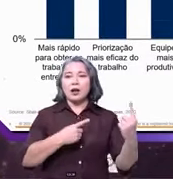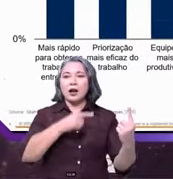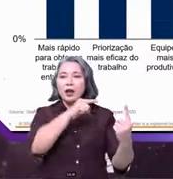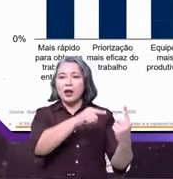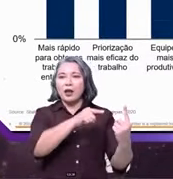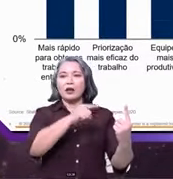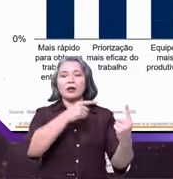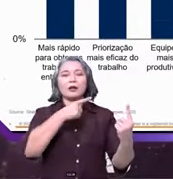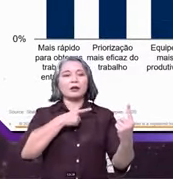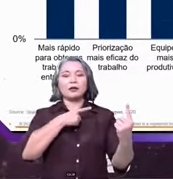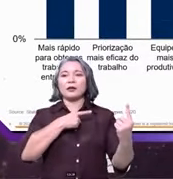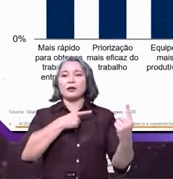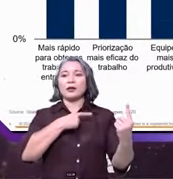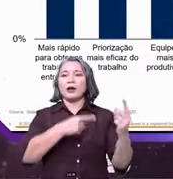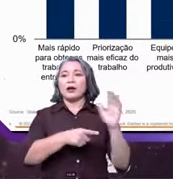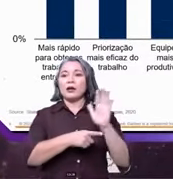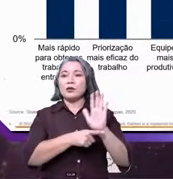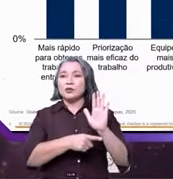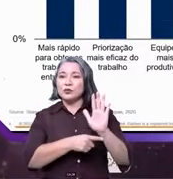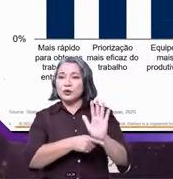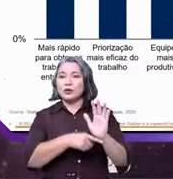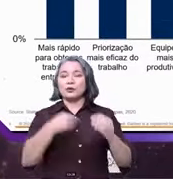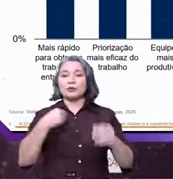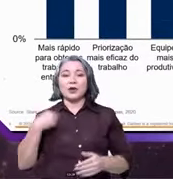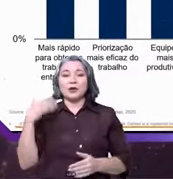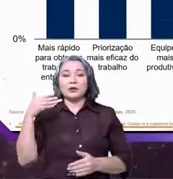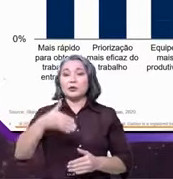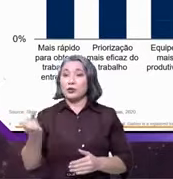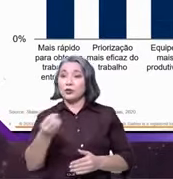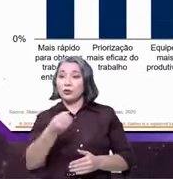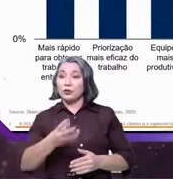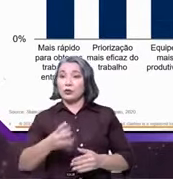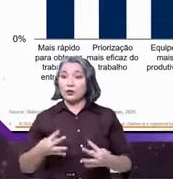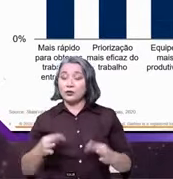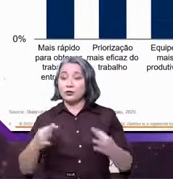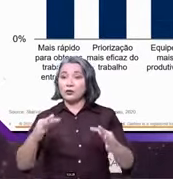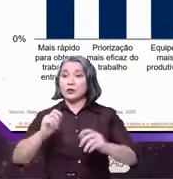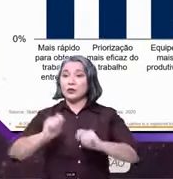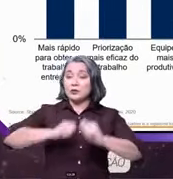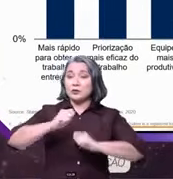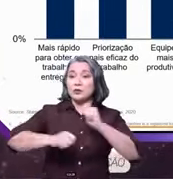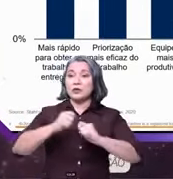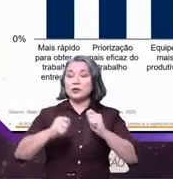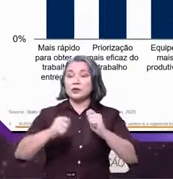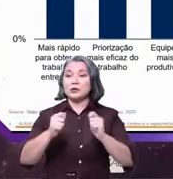advoga a viabilidade da introdução da inovação na administração pública.